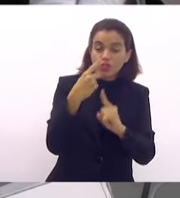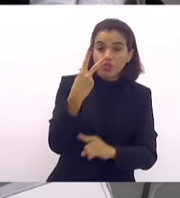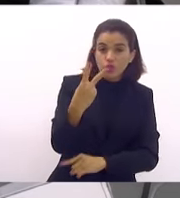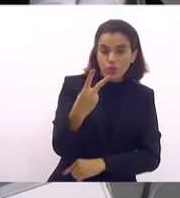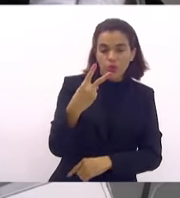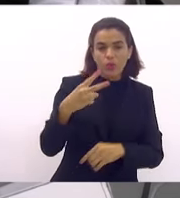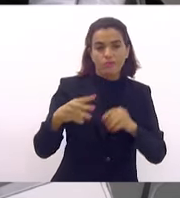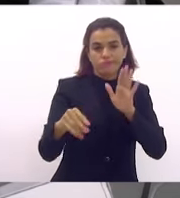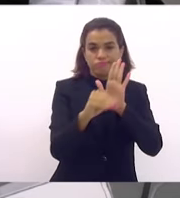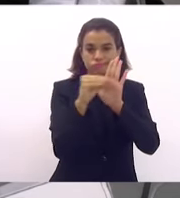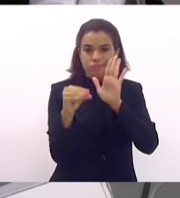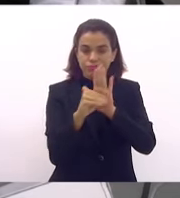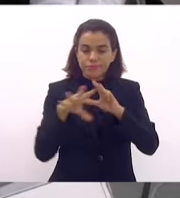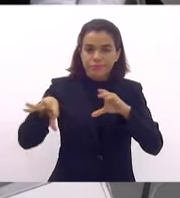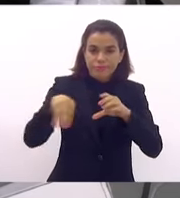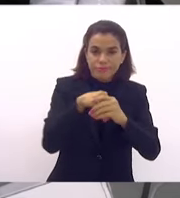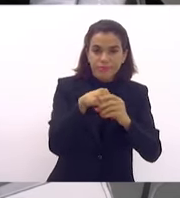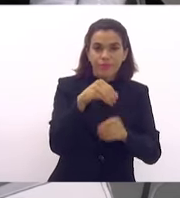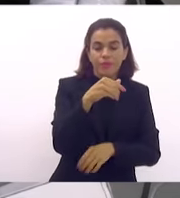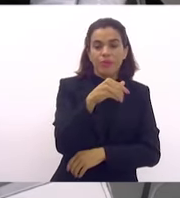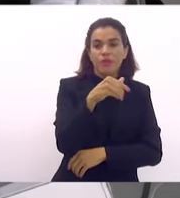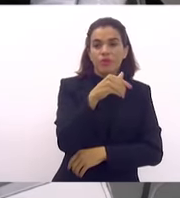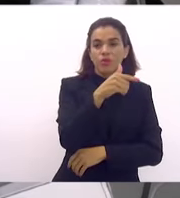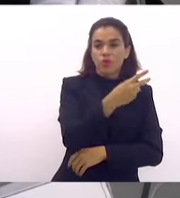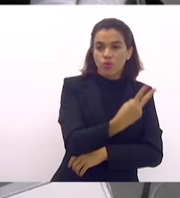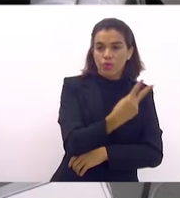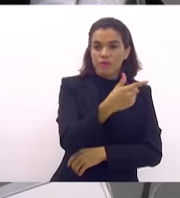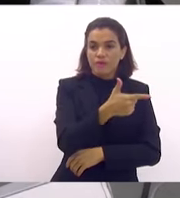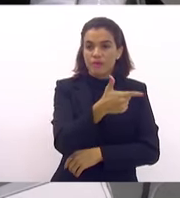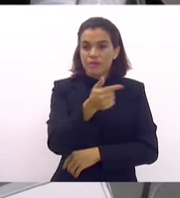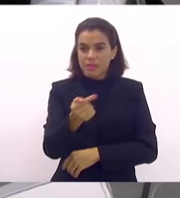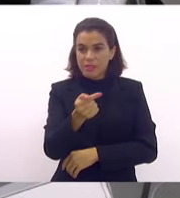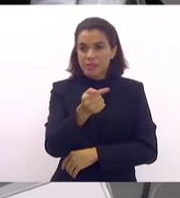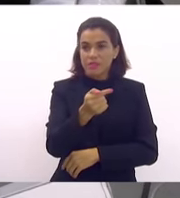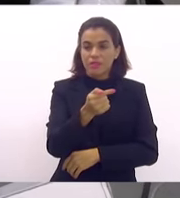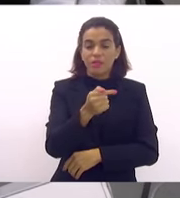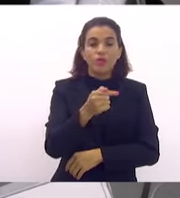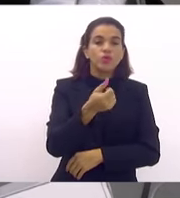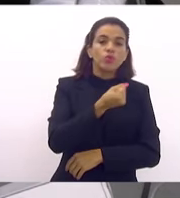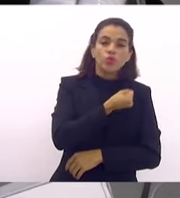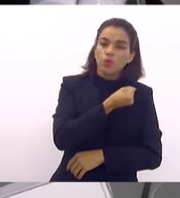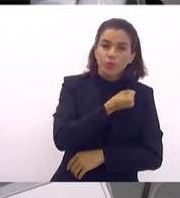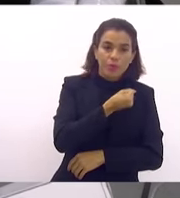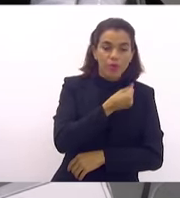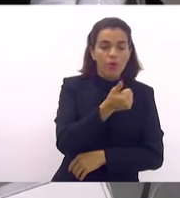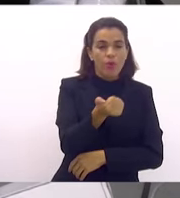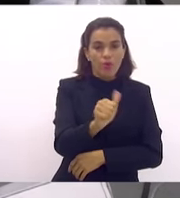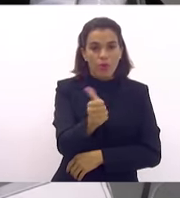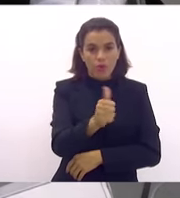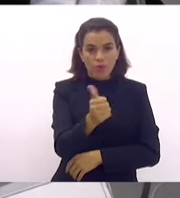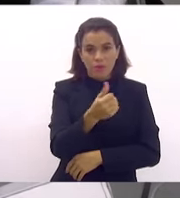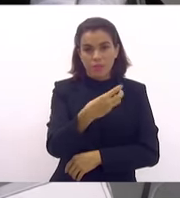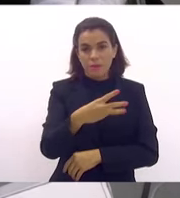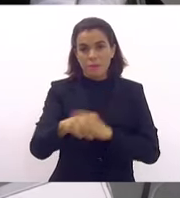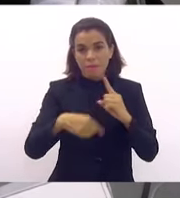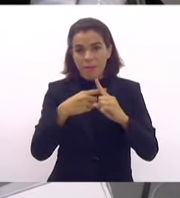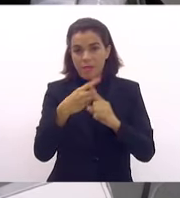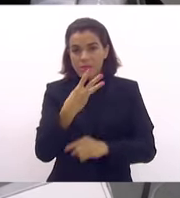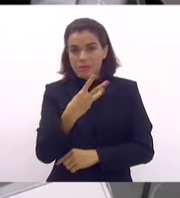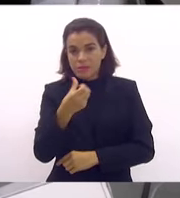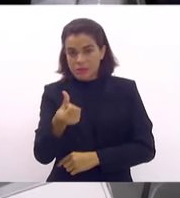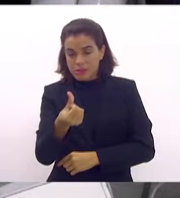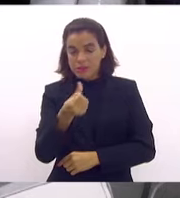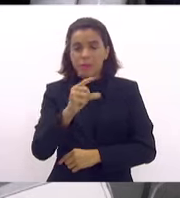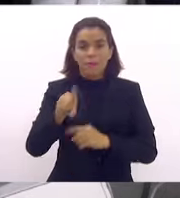emendas de números 8 e 27. Favorável com subemenda aglutinativa às emendas de números 11 e 36. Favorável